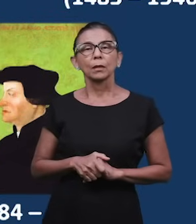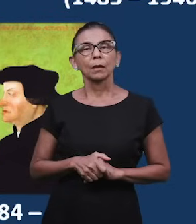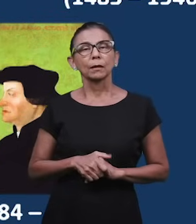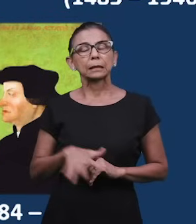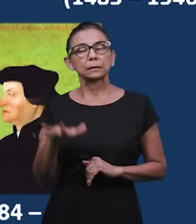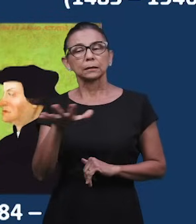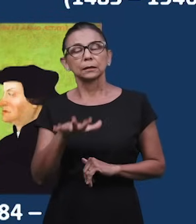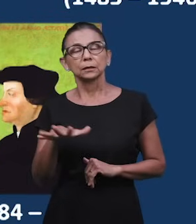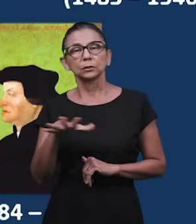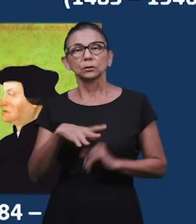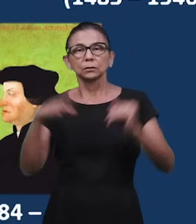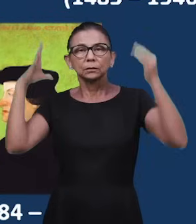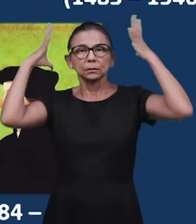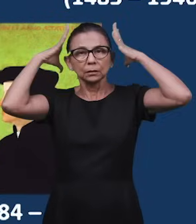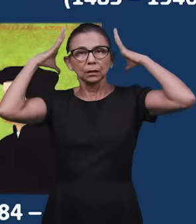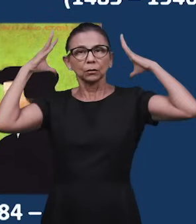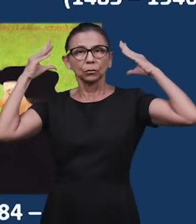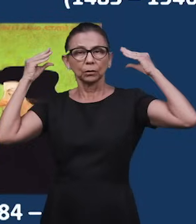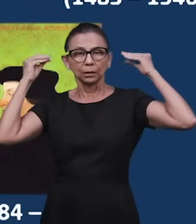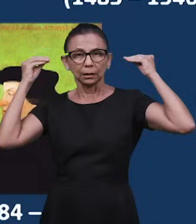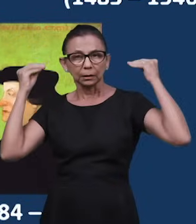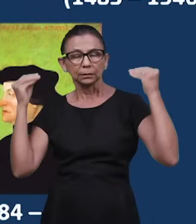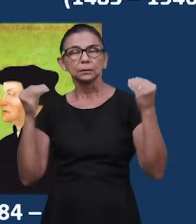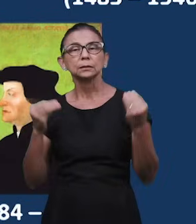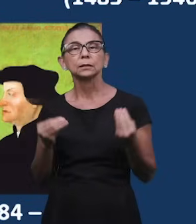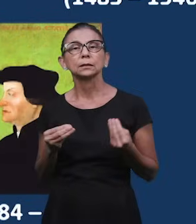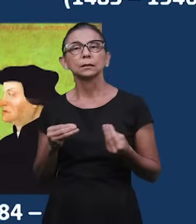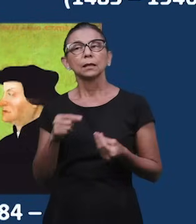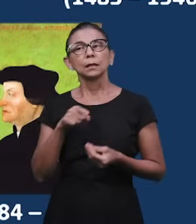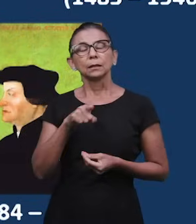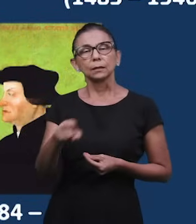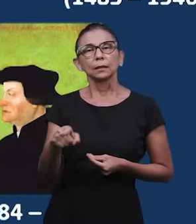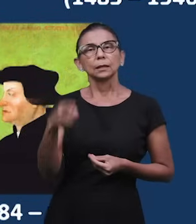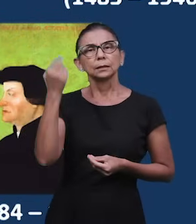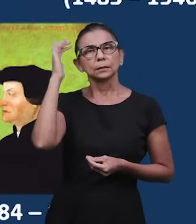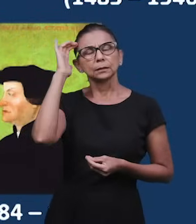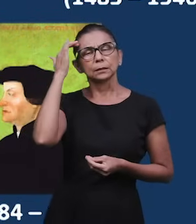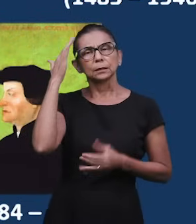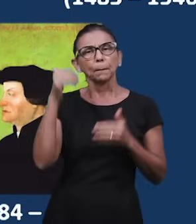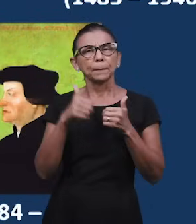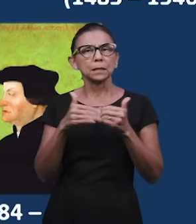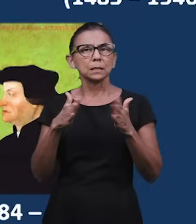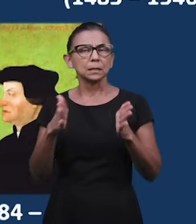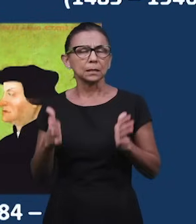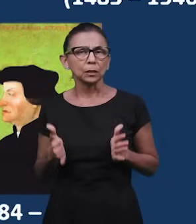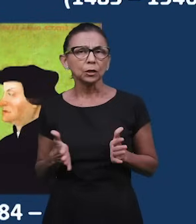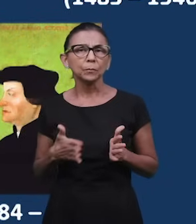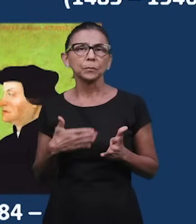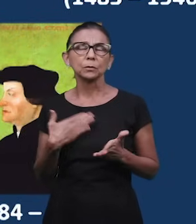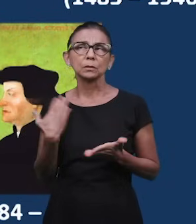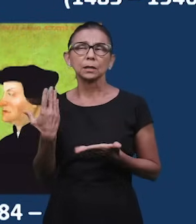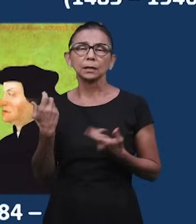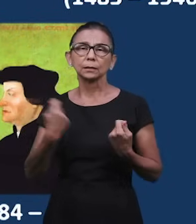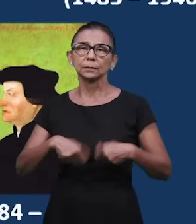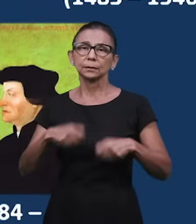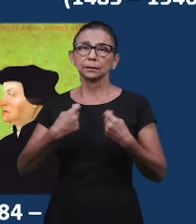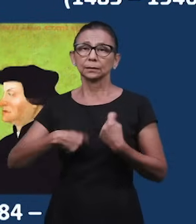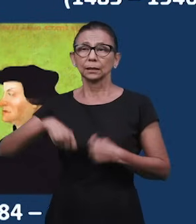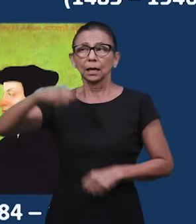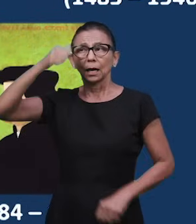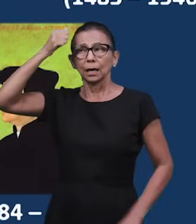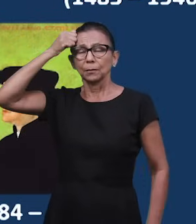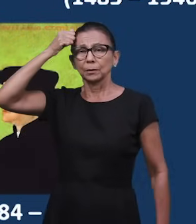da Holanda, né, entendeu até princípios como o arrependimento necessário antes